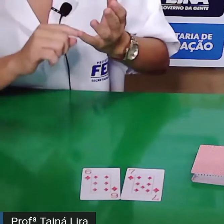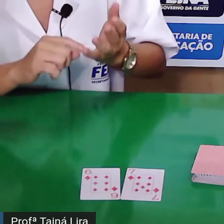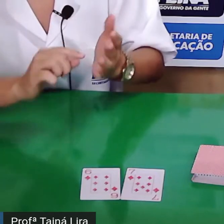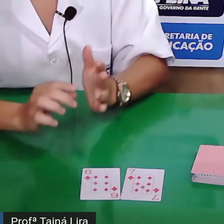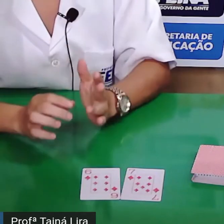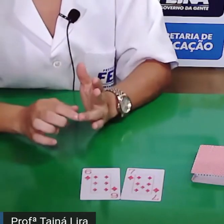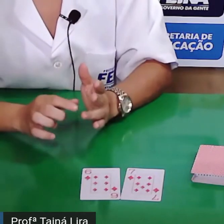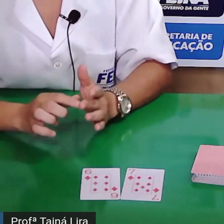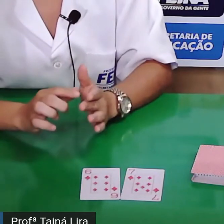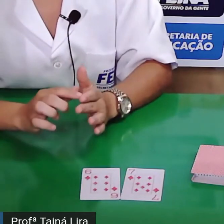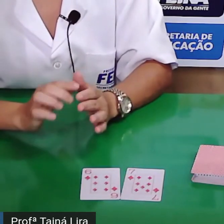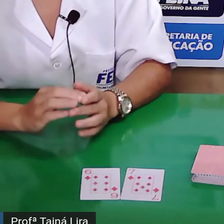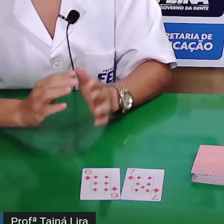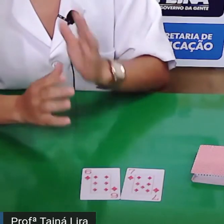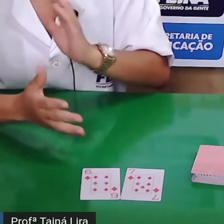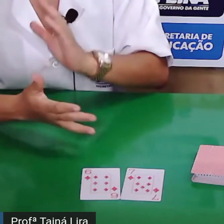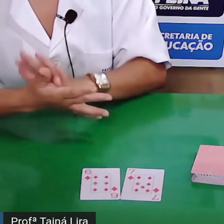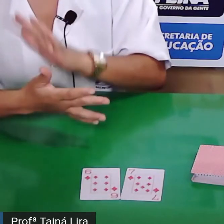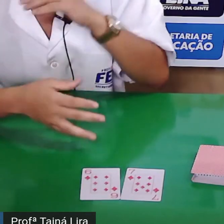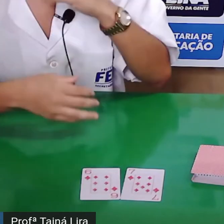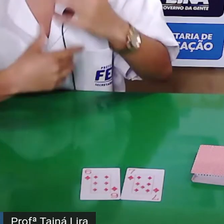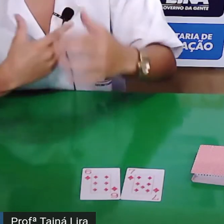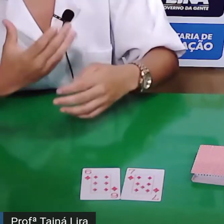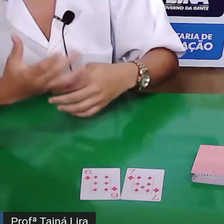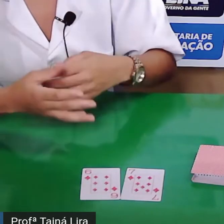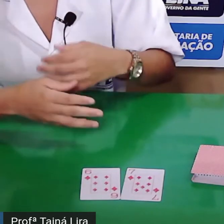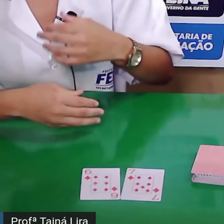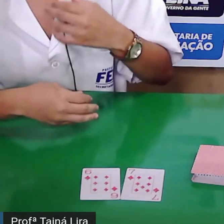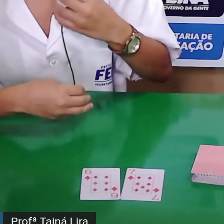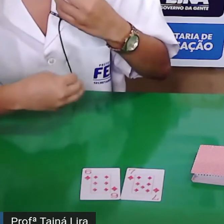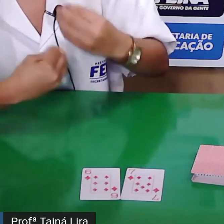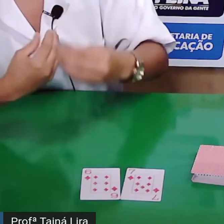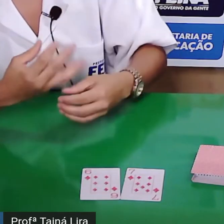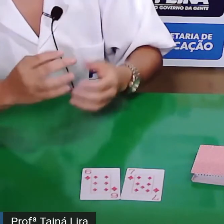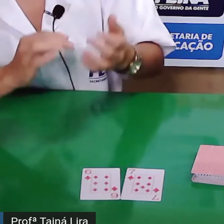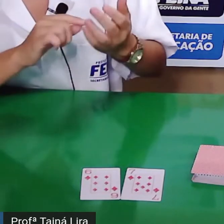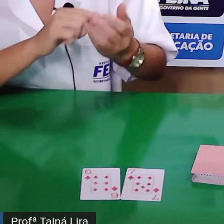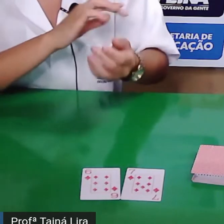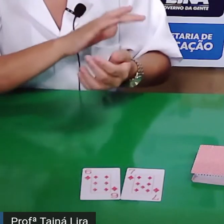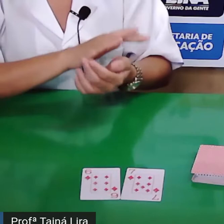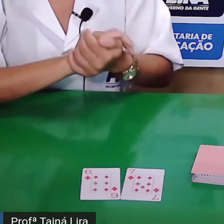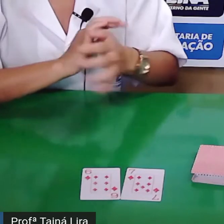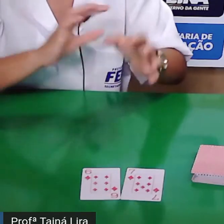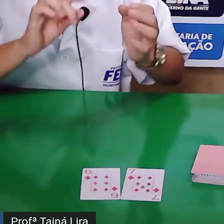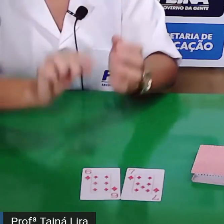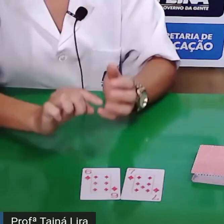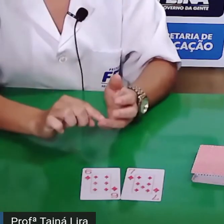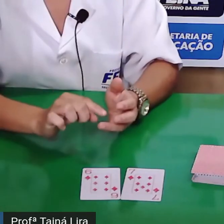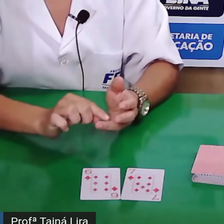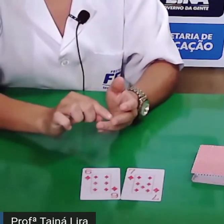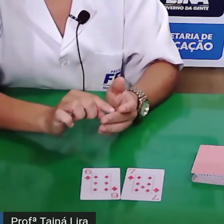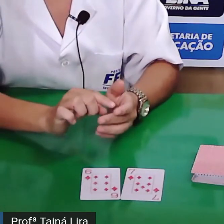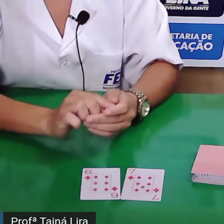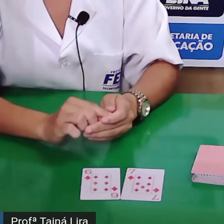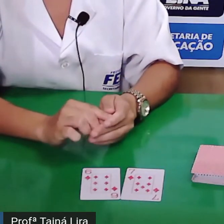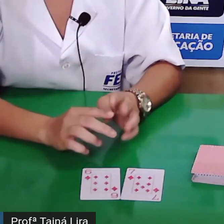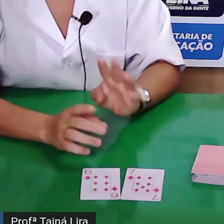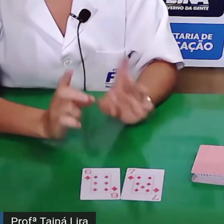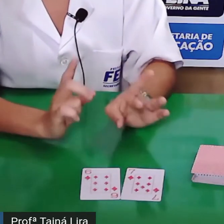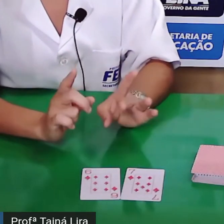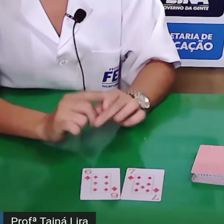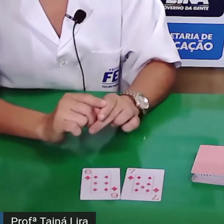Então, a gente pode fazer, né, a conta utilizando algumas estratégias, contando o dedo. Então,